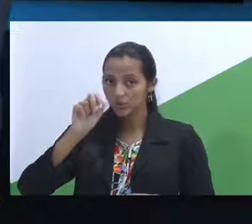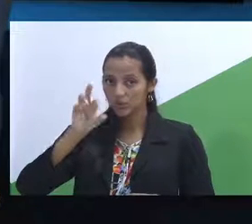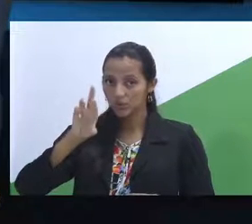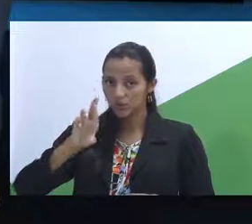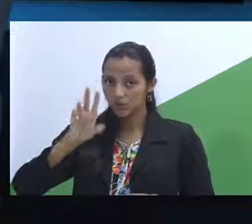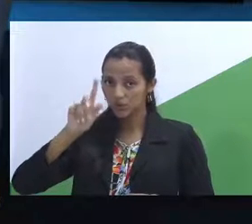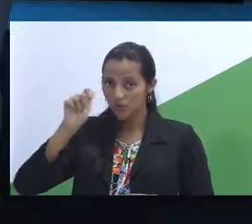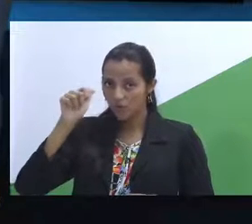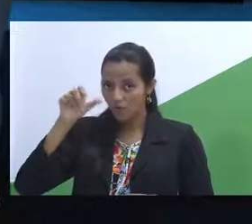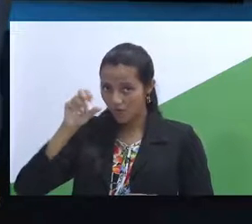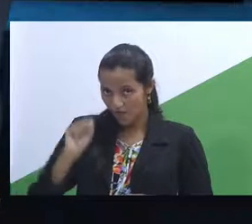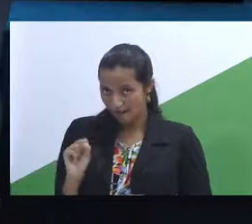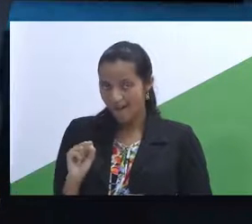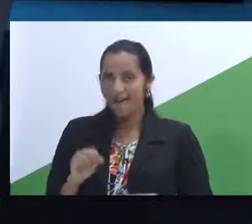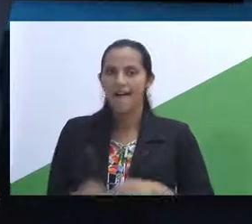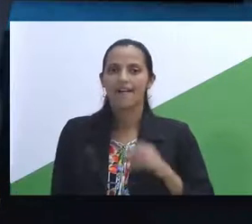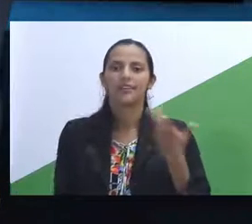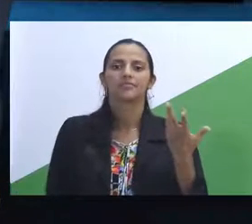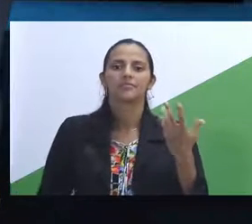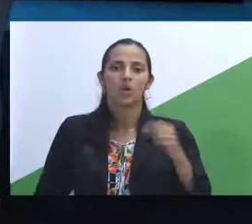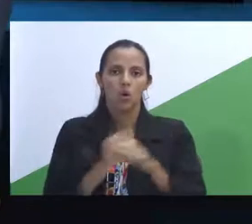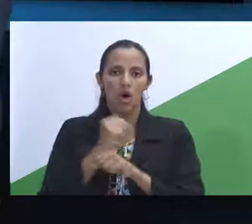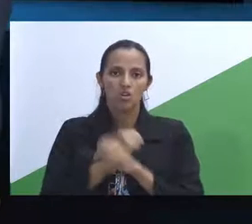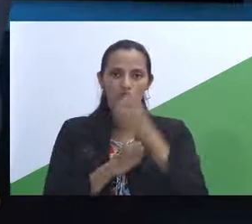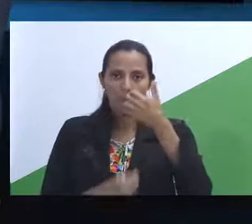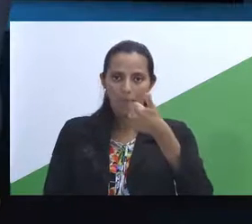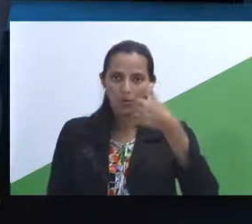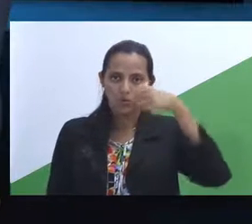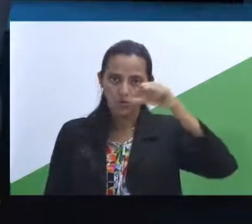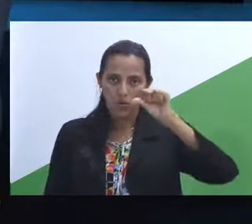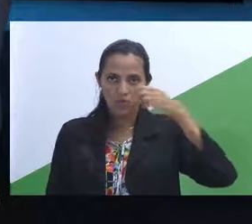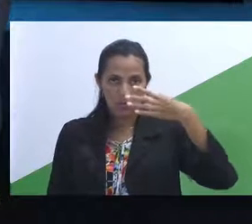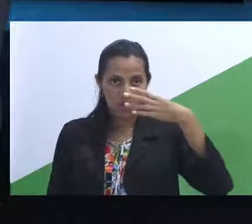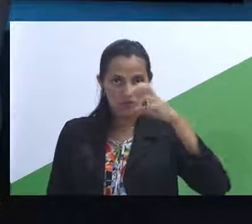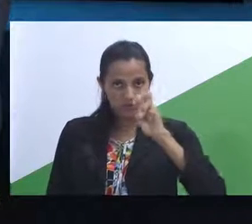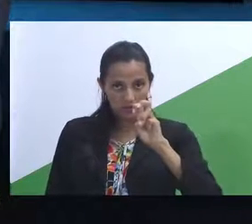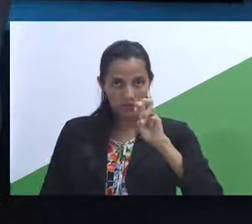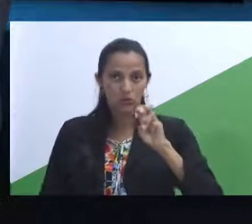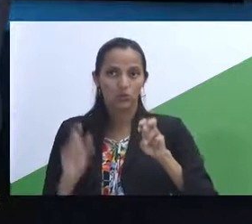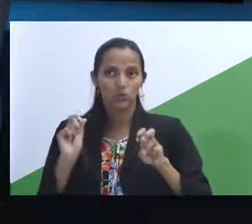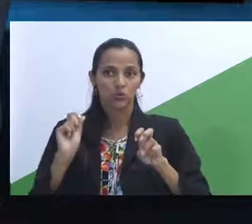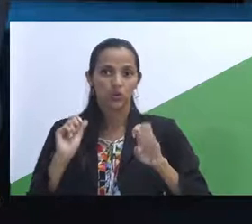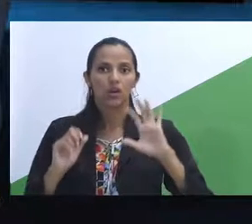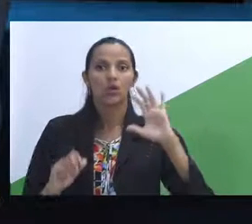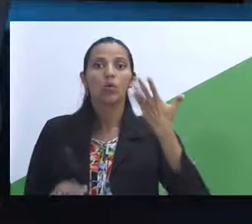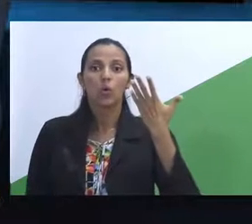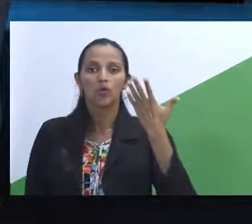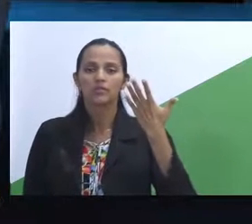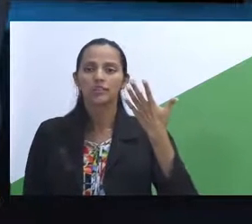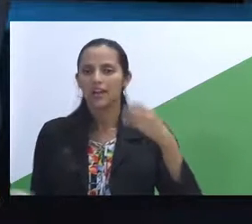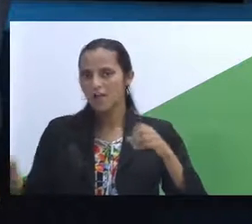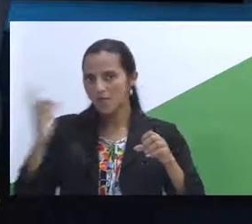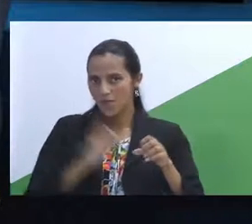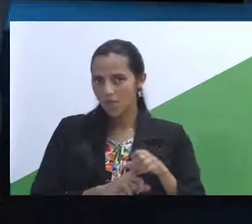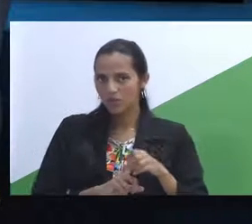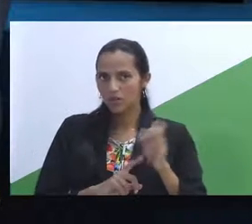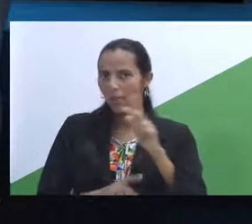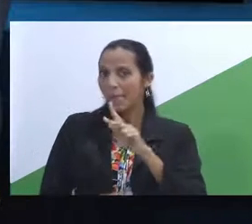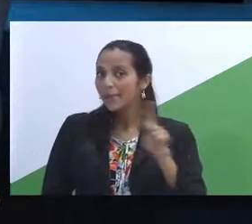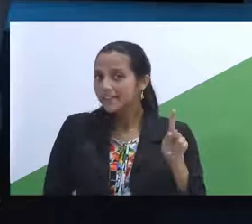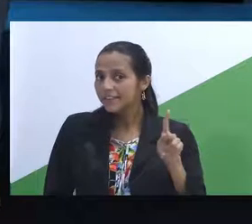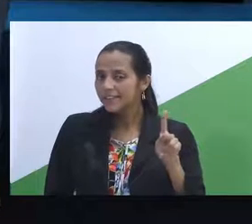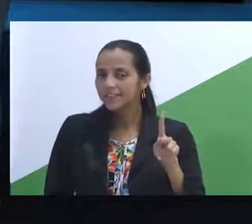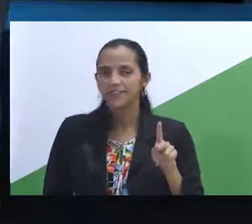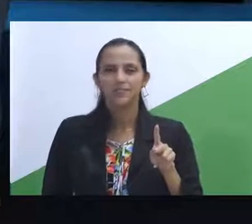vocês acham, então, que em 1945, depois da deposição do Vargas, ele não irá voltar como presidente, ao contrário,